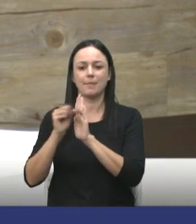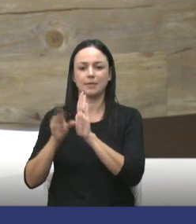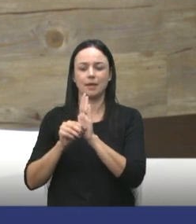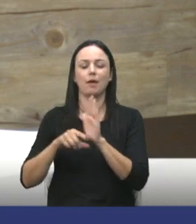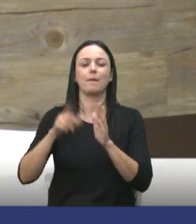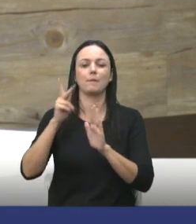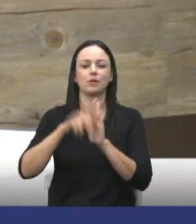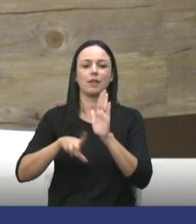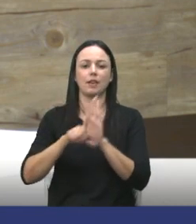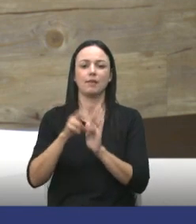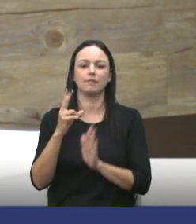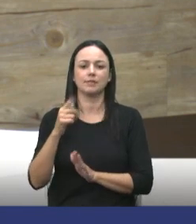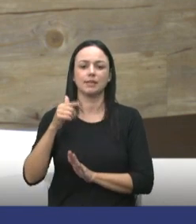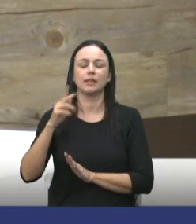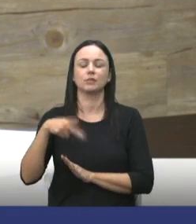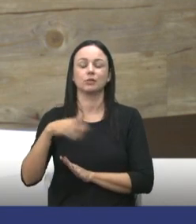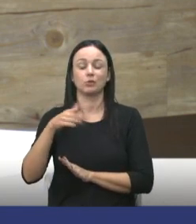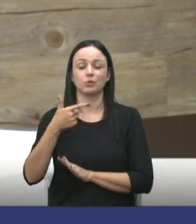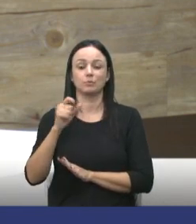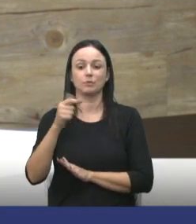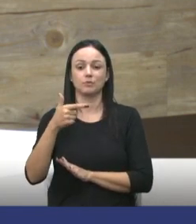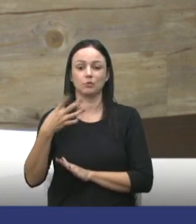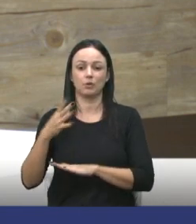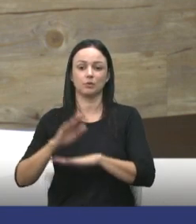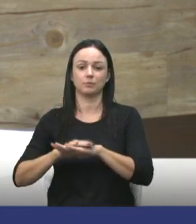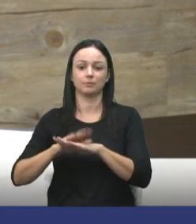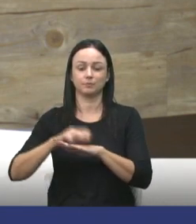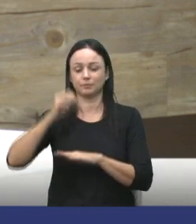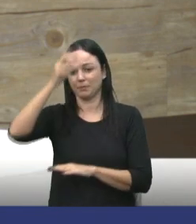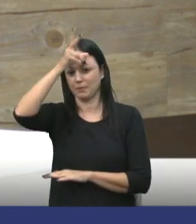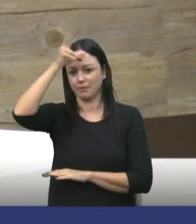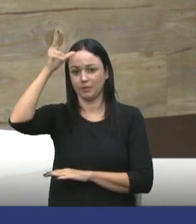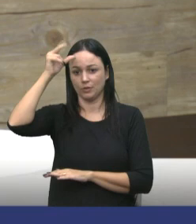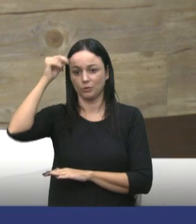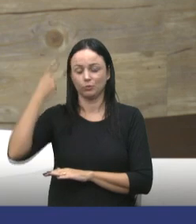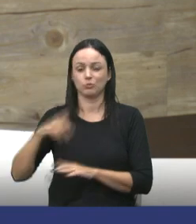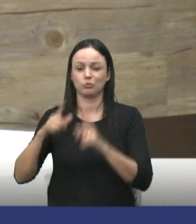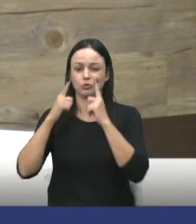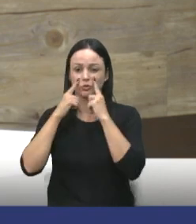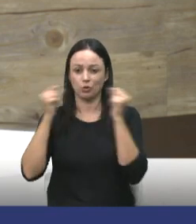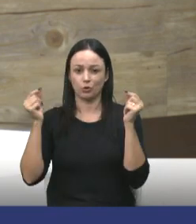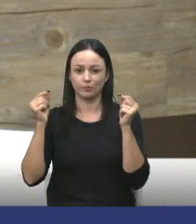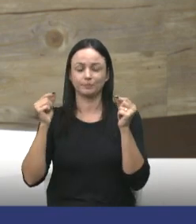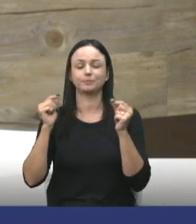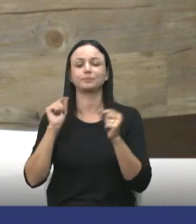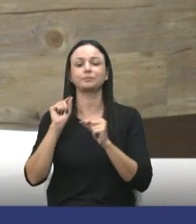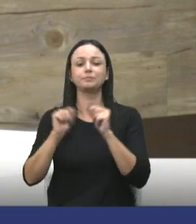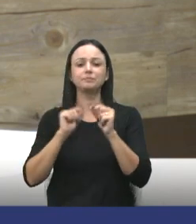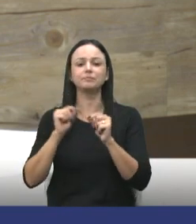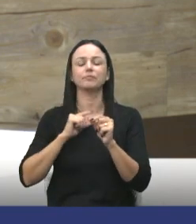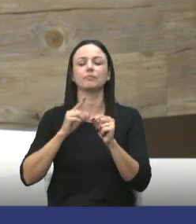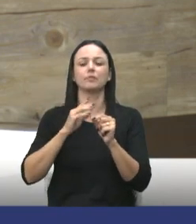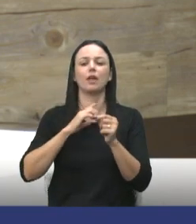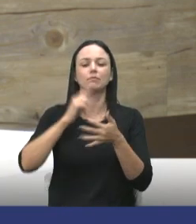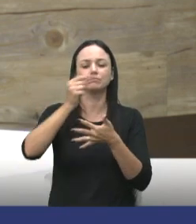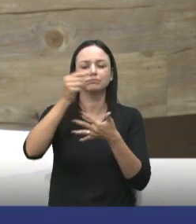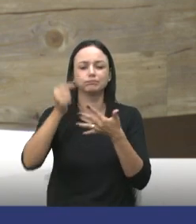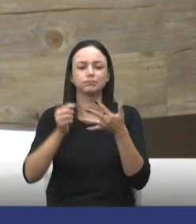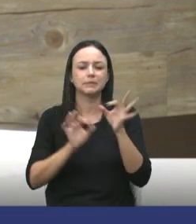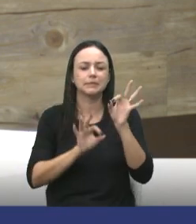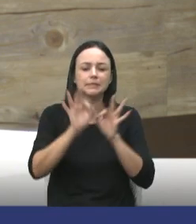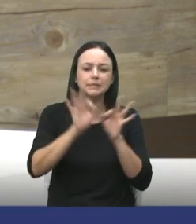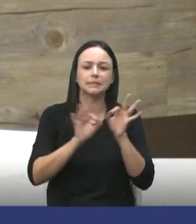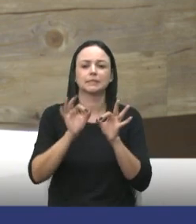27 de 2024, de iniciativa da Prefeitura Municipal de Jaú, que dispõe sobre as diretrizes para a elaboração